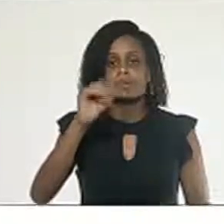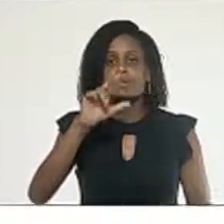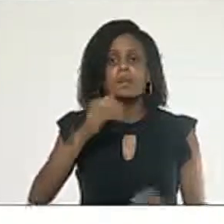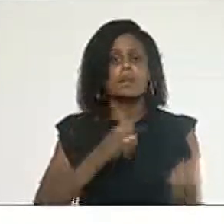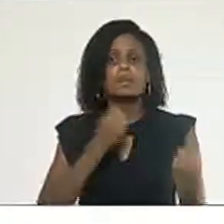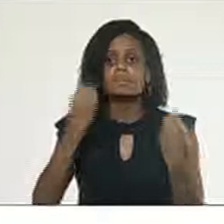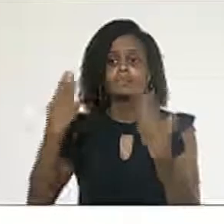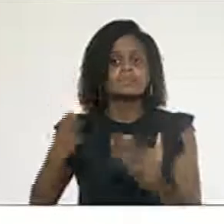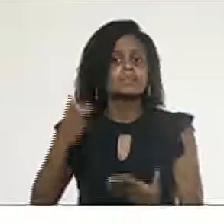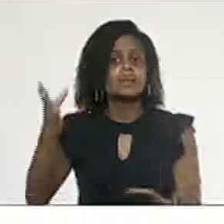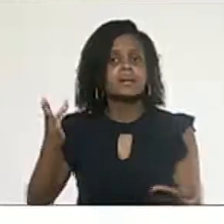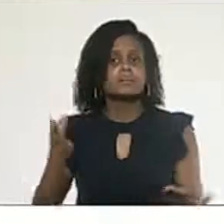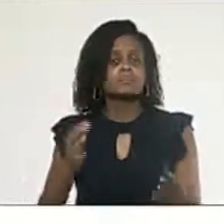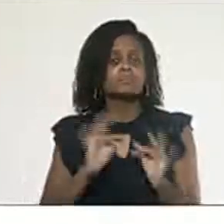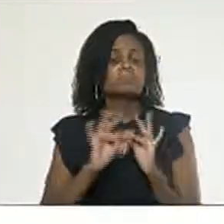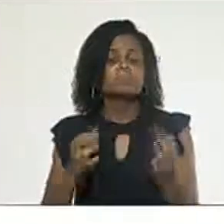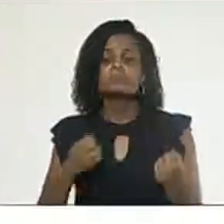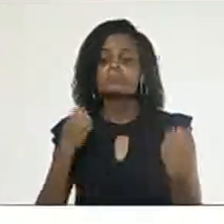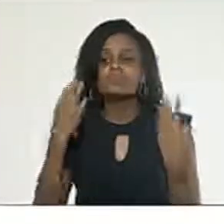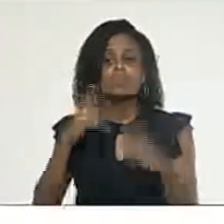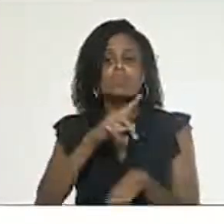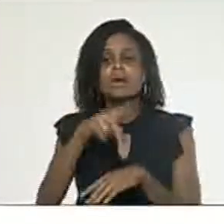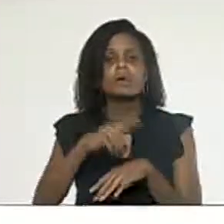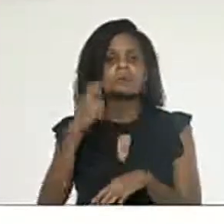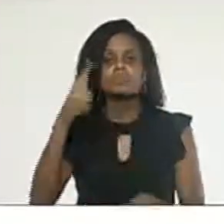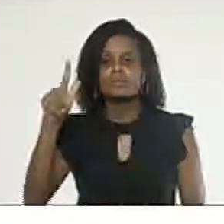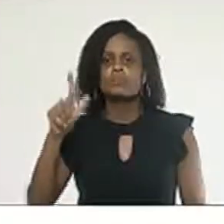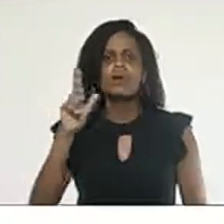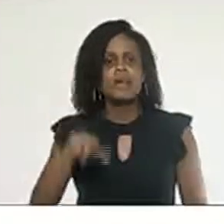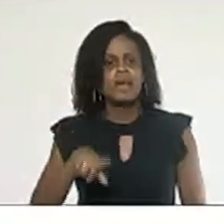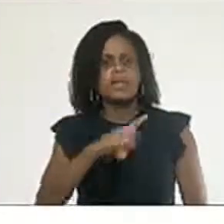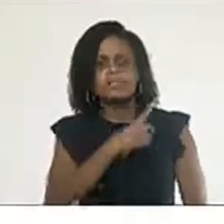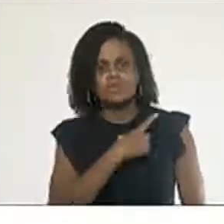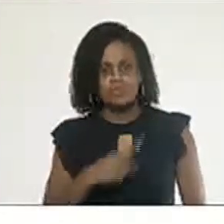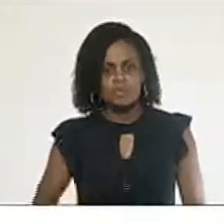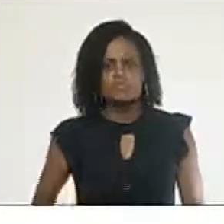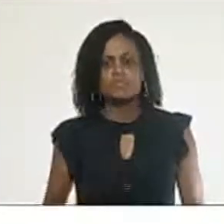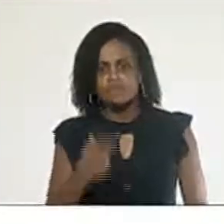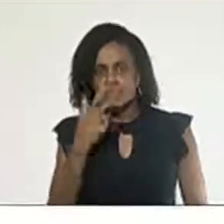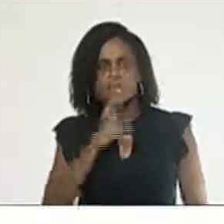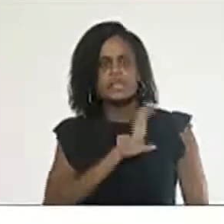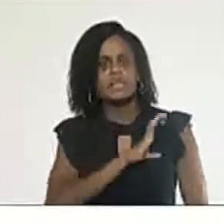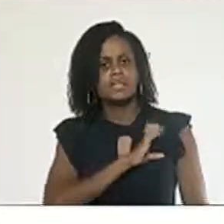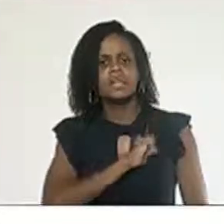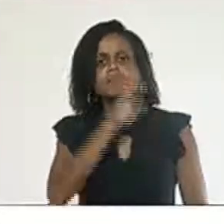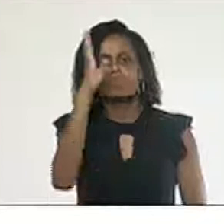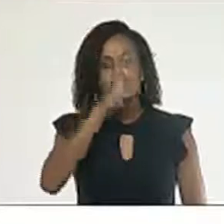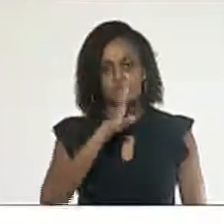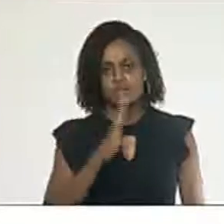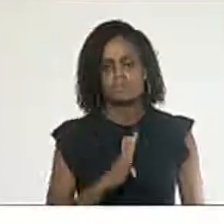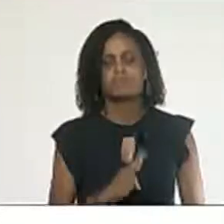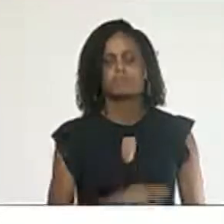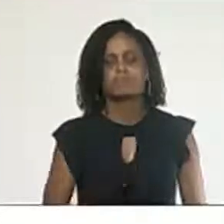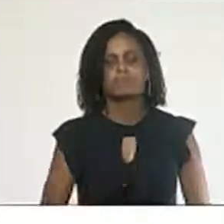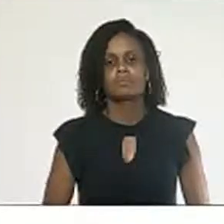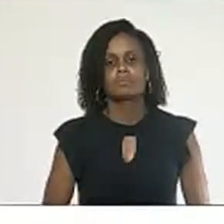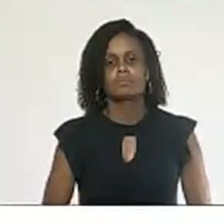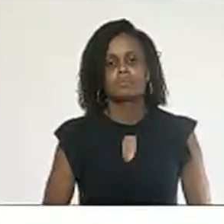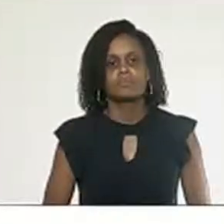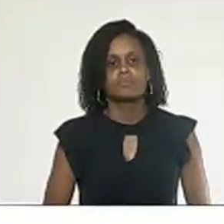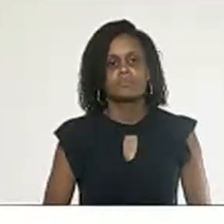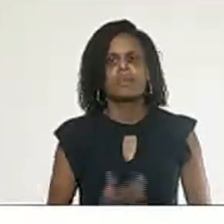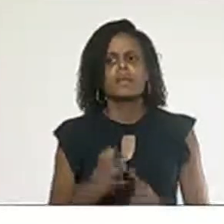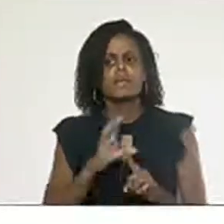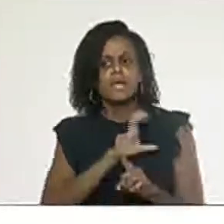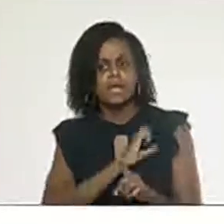o exterior. Esse é o presidente que fala que ama o Brasil. Ele ama o Brasil ou ele